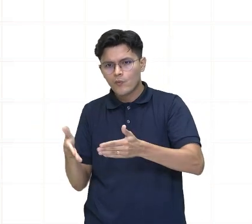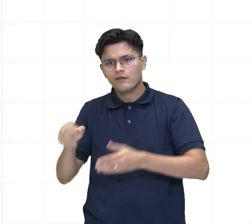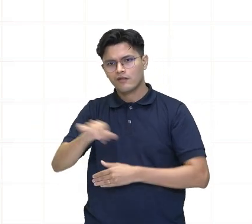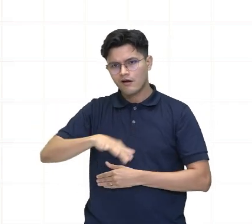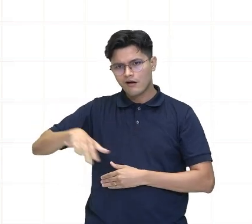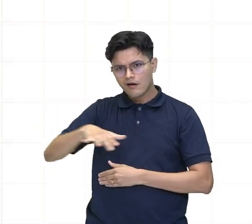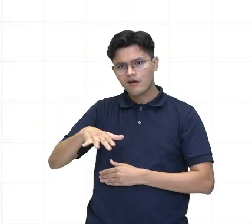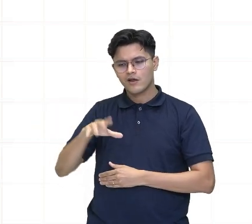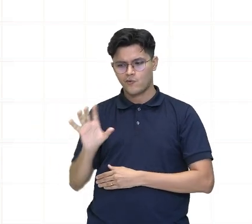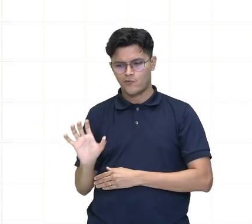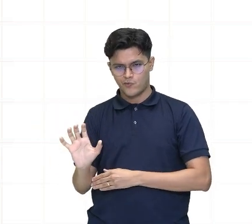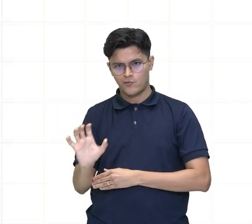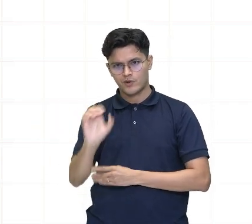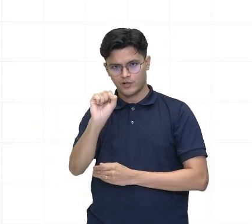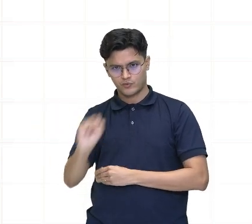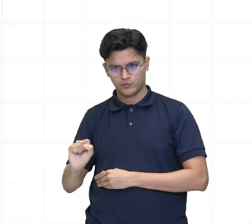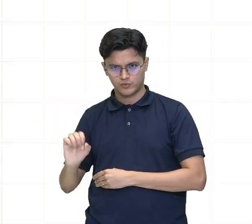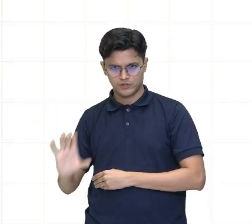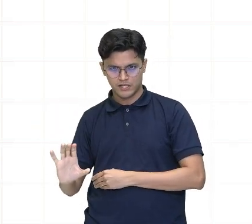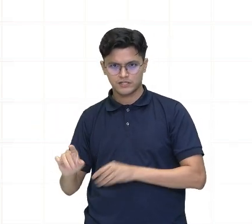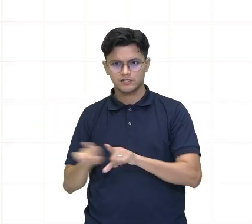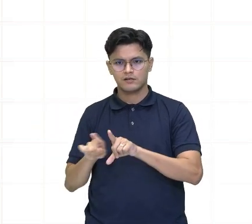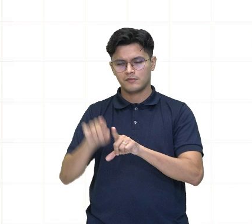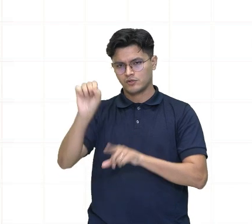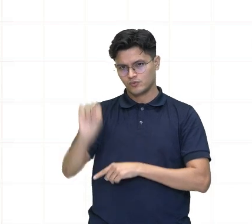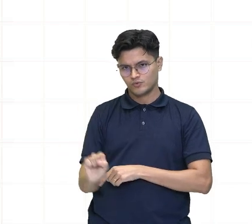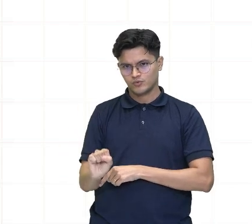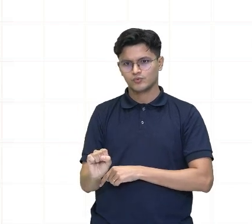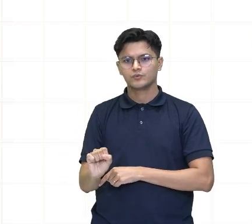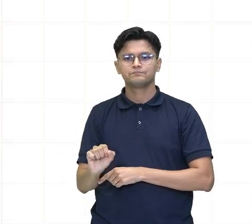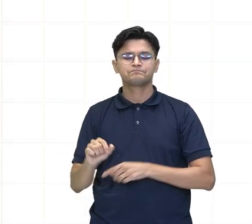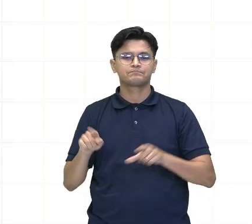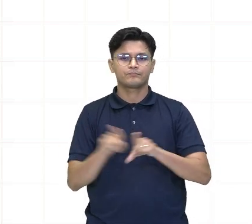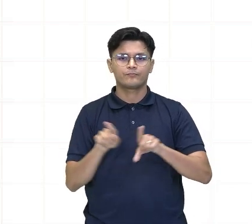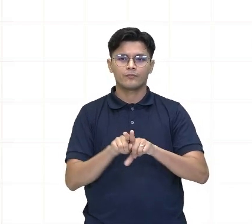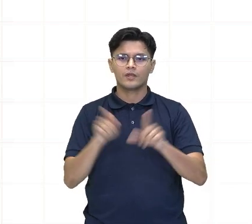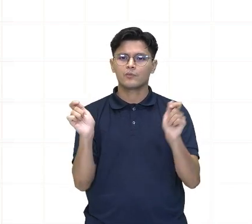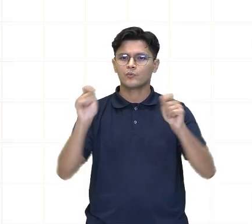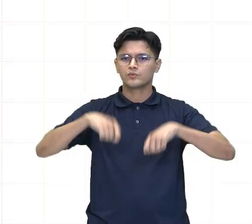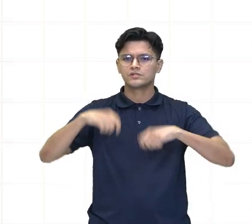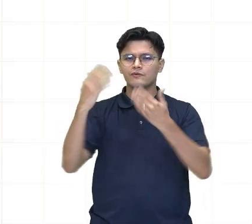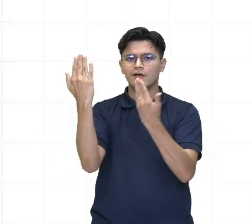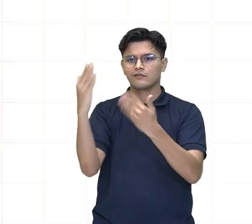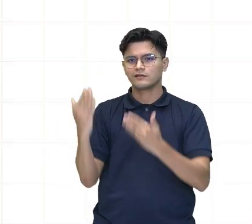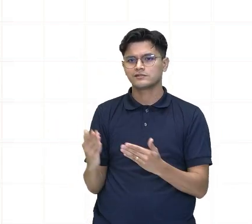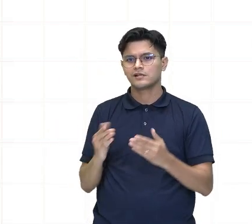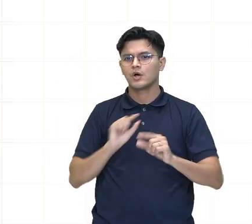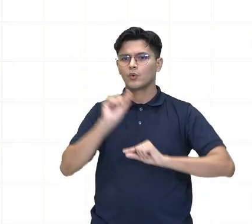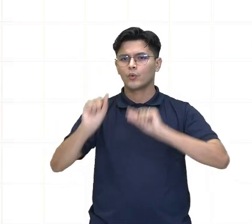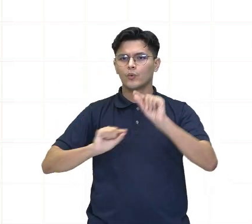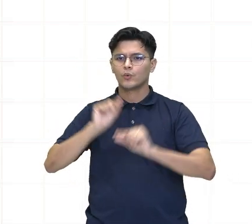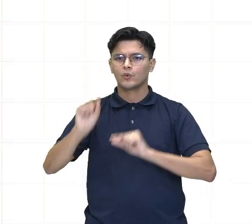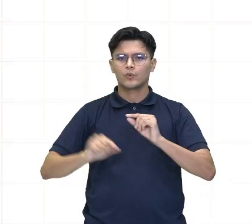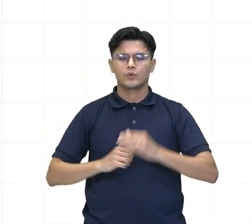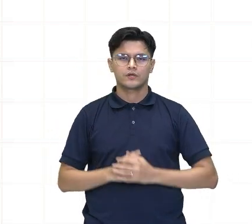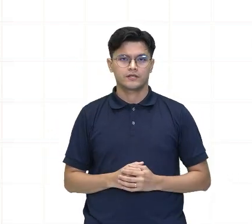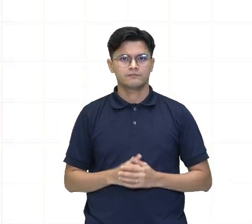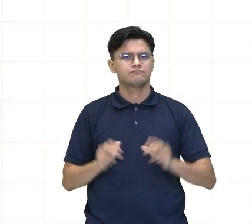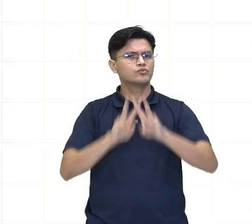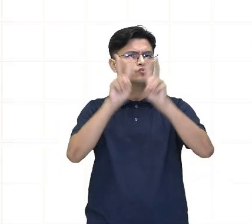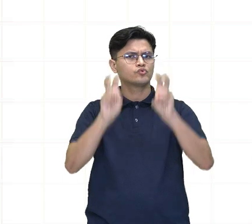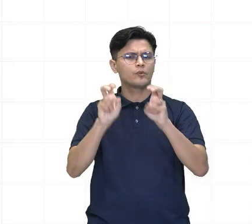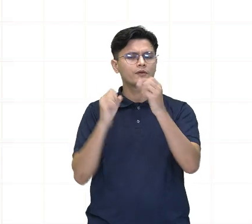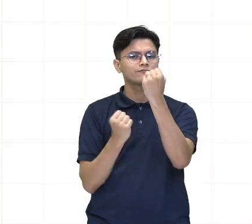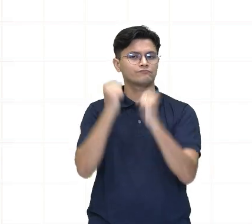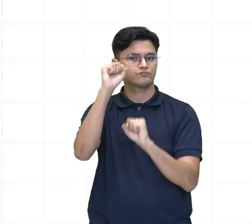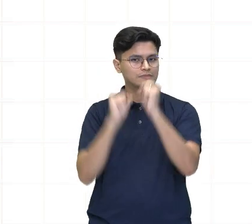também que a gente observa nessa região. E a gente também pode analisar, gente, a questão da industrialização, né?